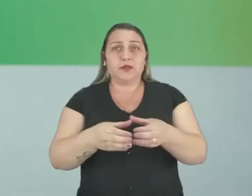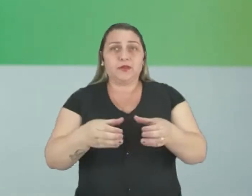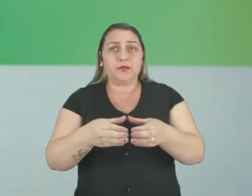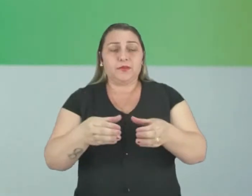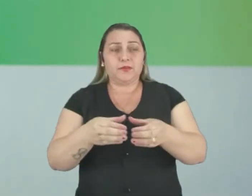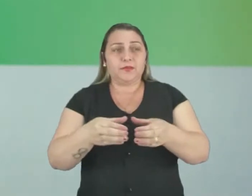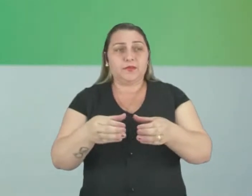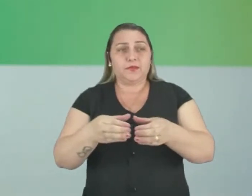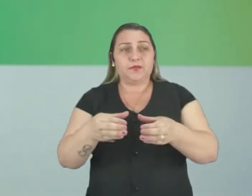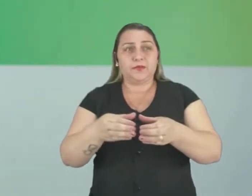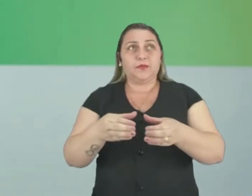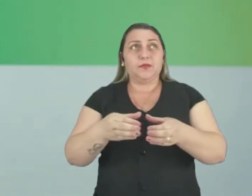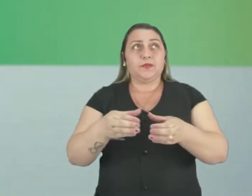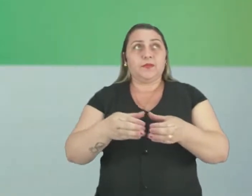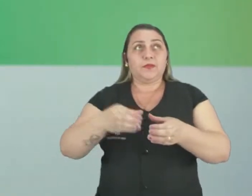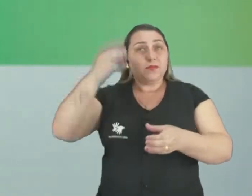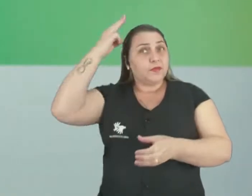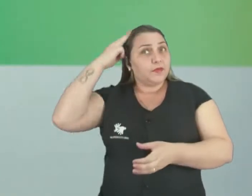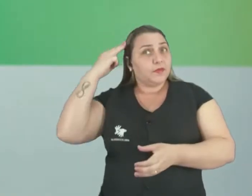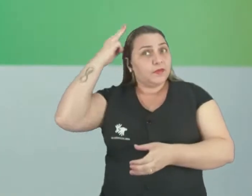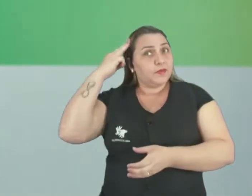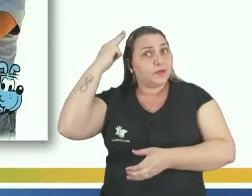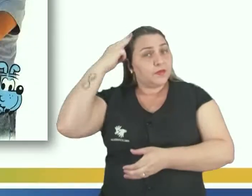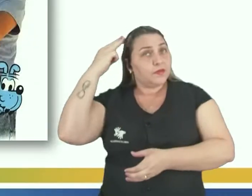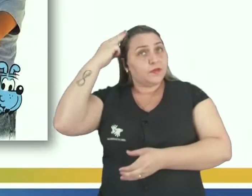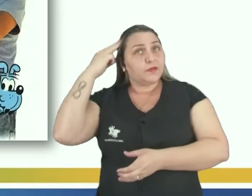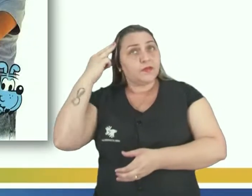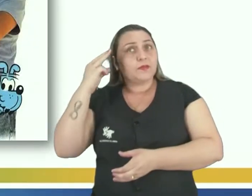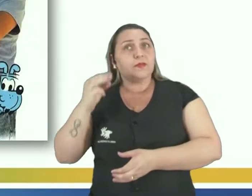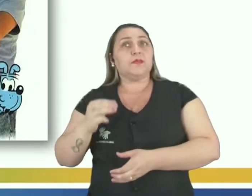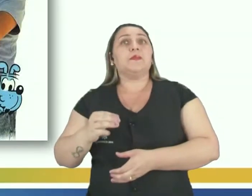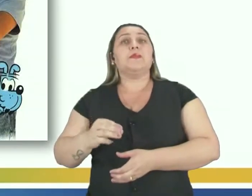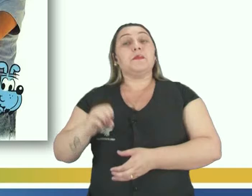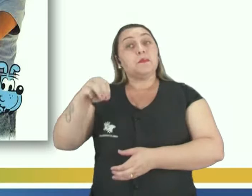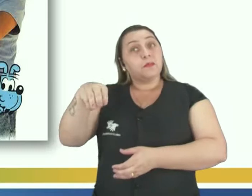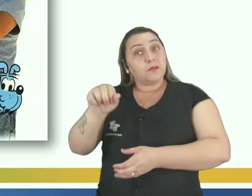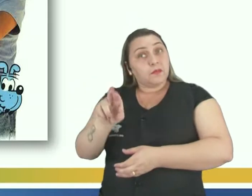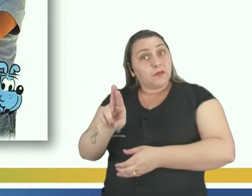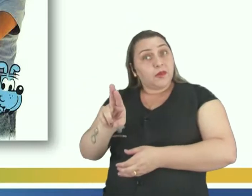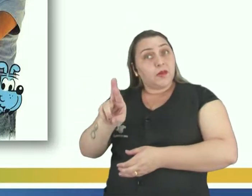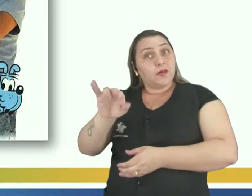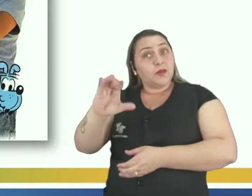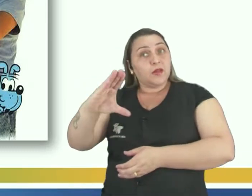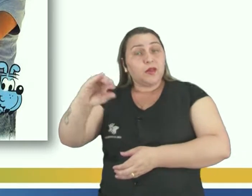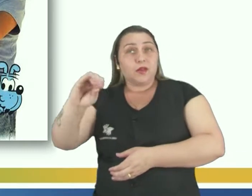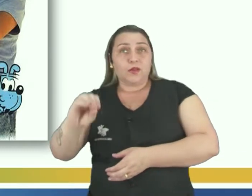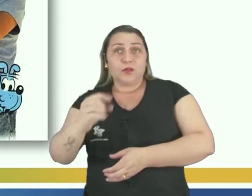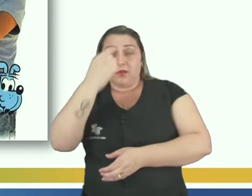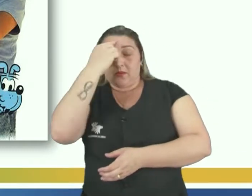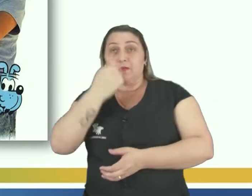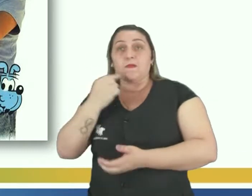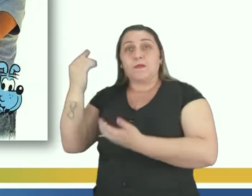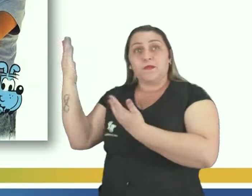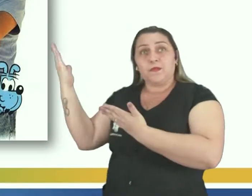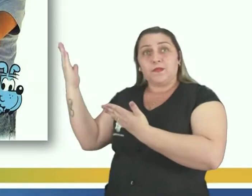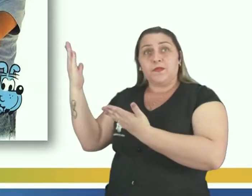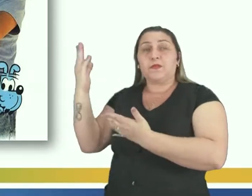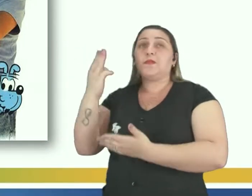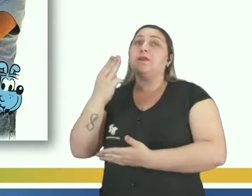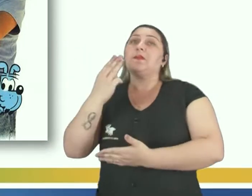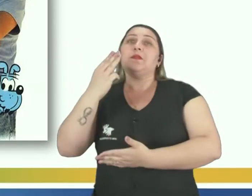quem foi que criou eles? Certo? Então, foi quem? Maurício de Souza. Aí nessa imagem a gente tem